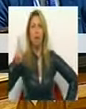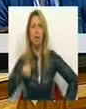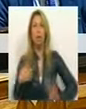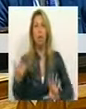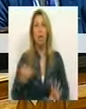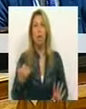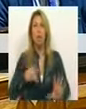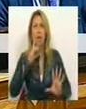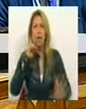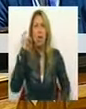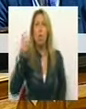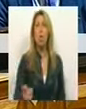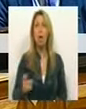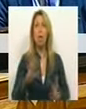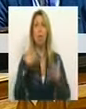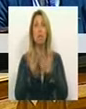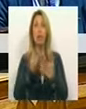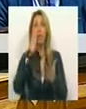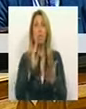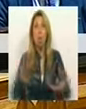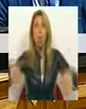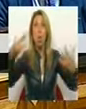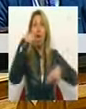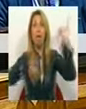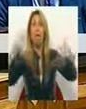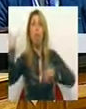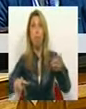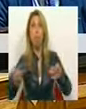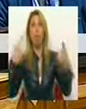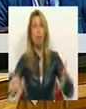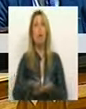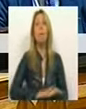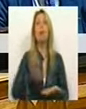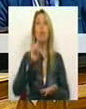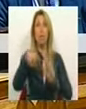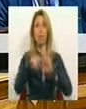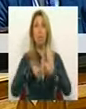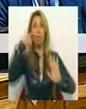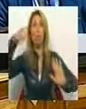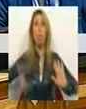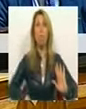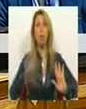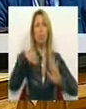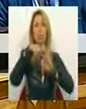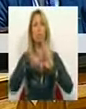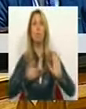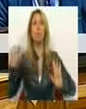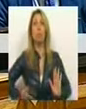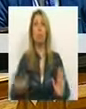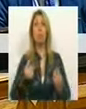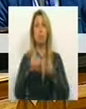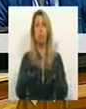todo e qualquer povo que se funda nos princípios humanistas e de respeito os mais básicos direitos que se espanha todos os